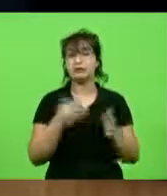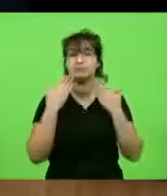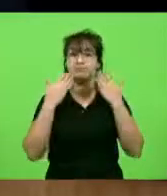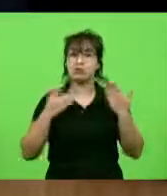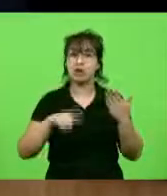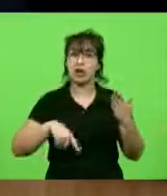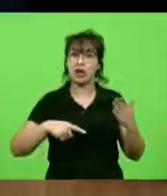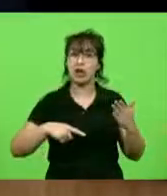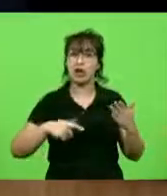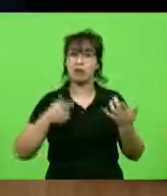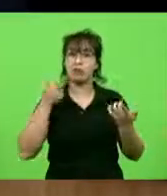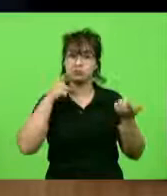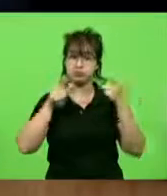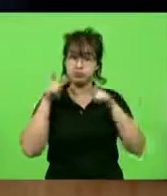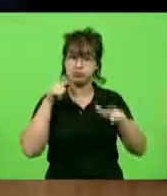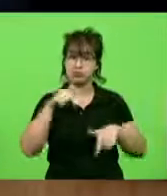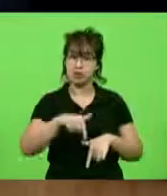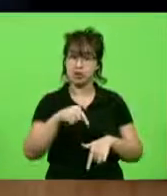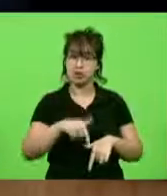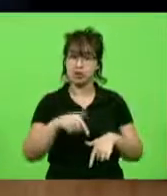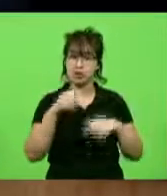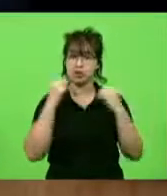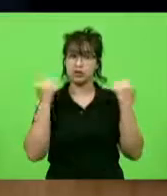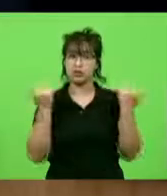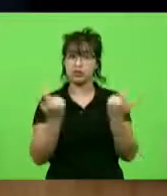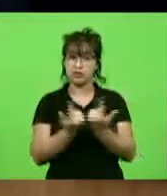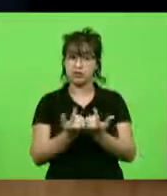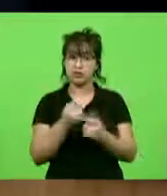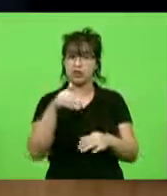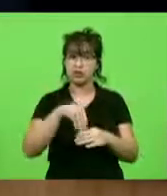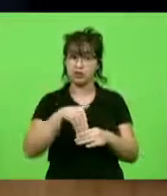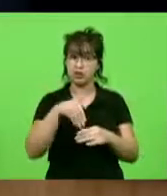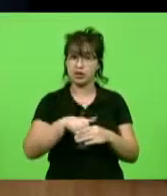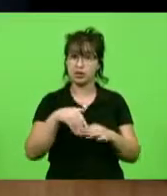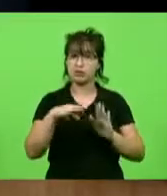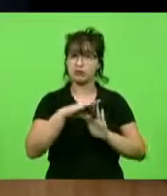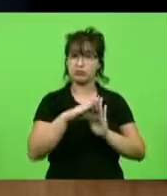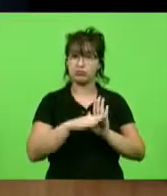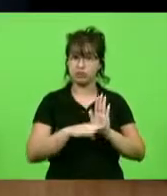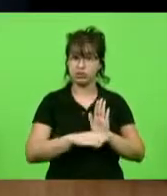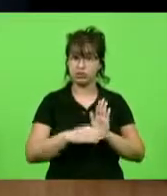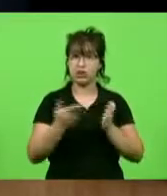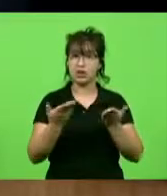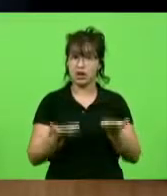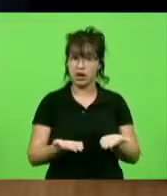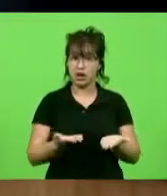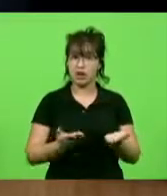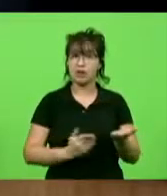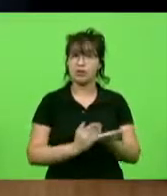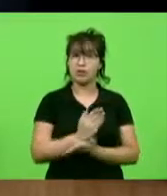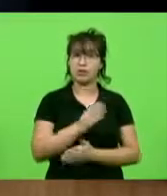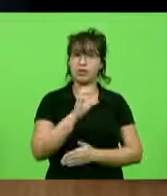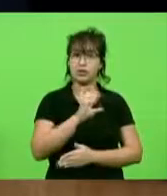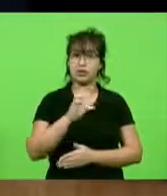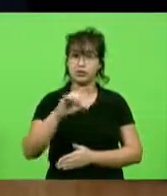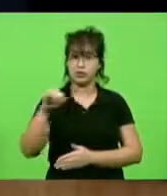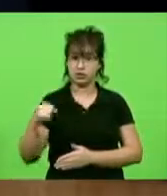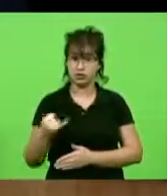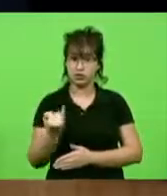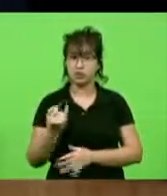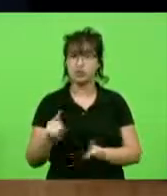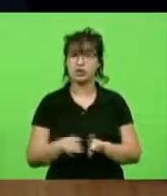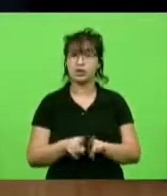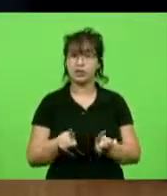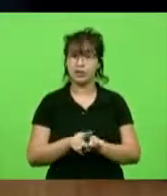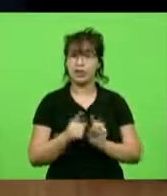esse parlamento a votação desta matéria, matéria esta que foi aprovada na CCJ, nas